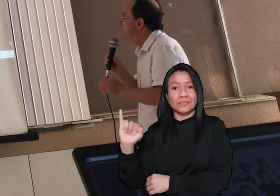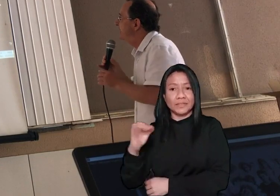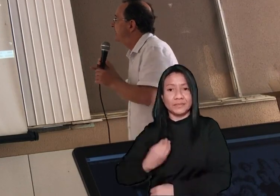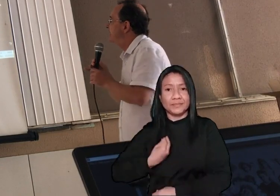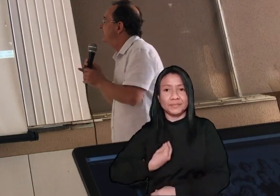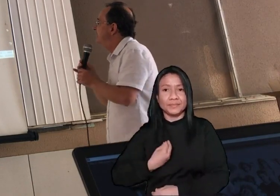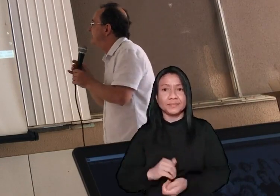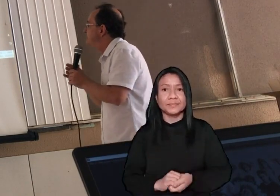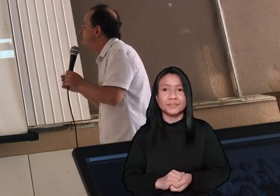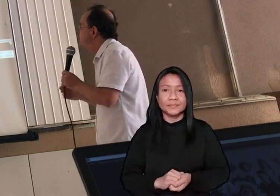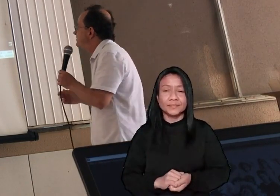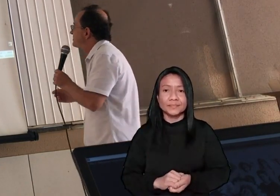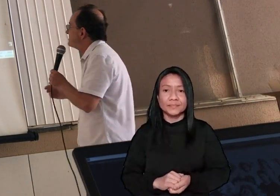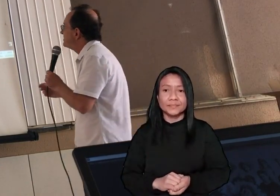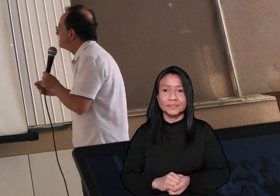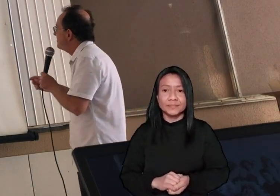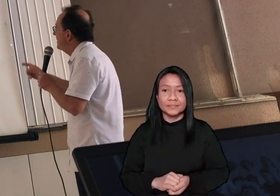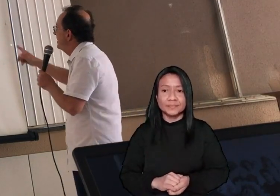Aqui